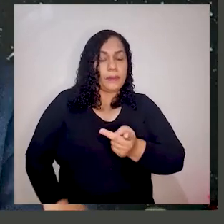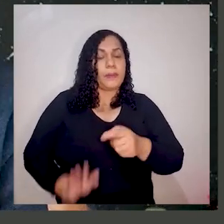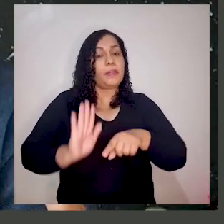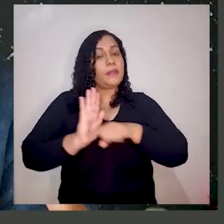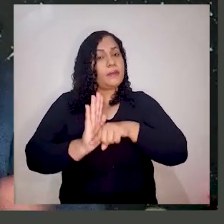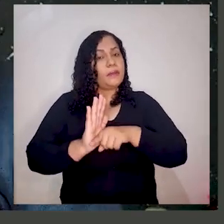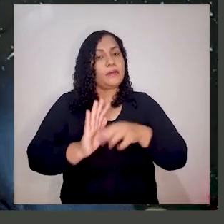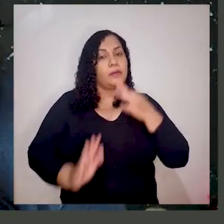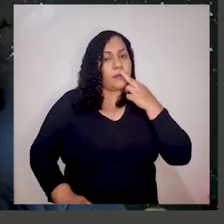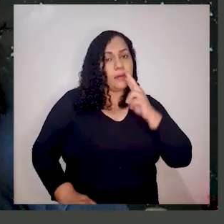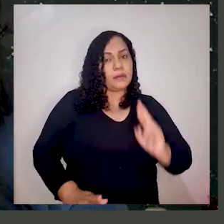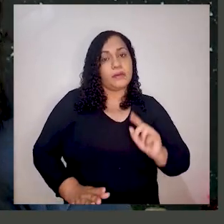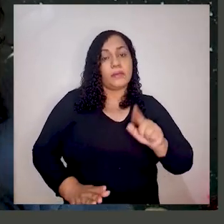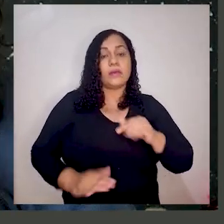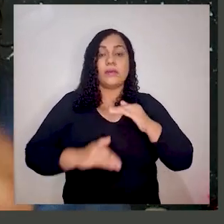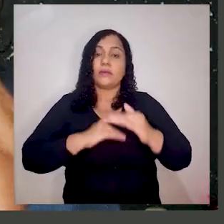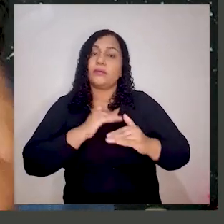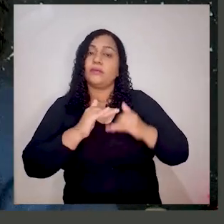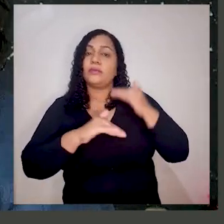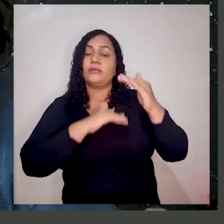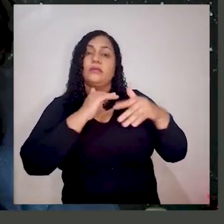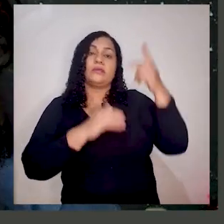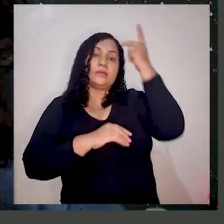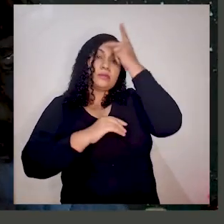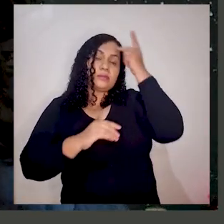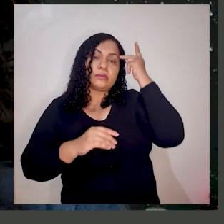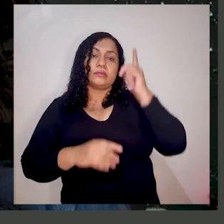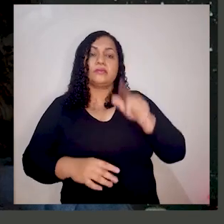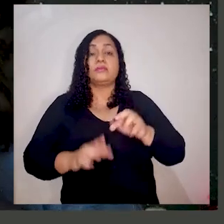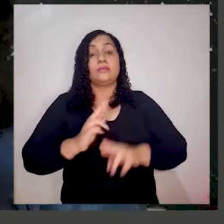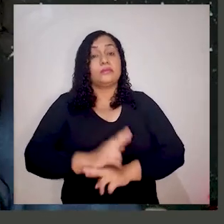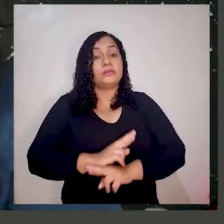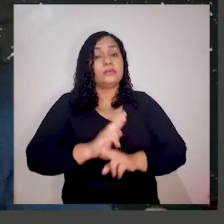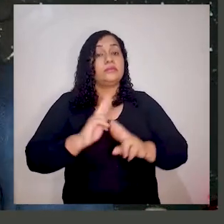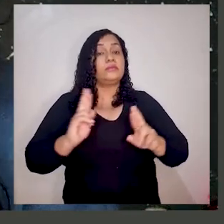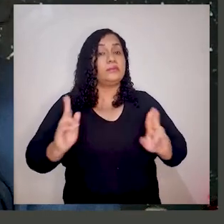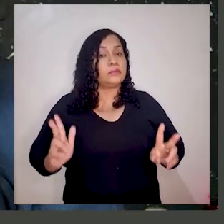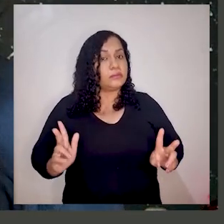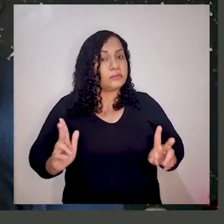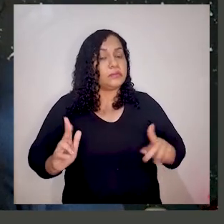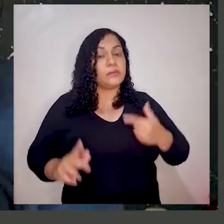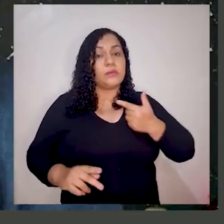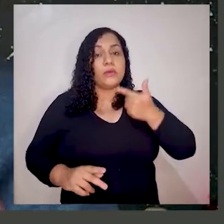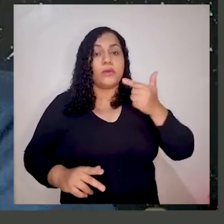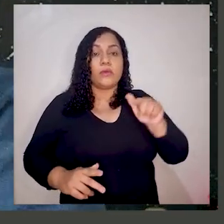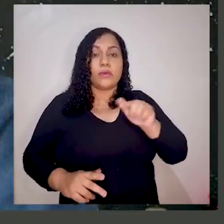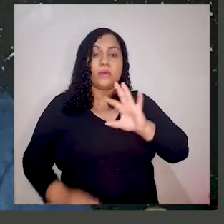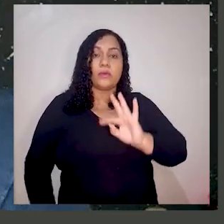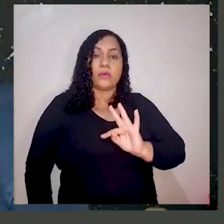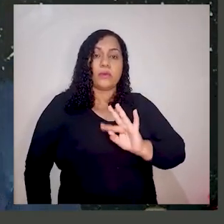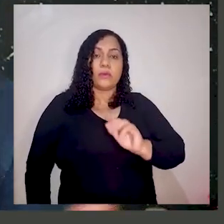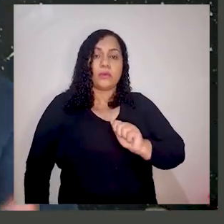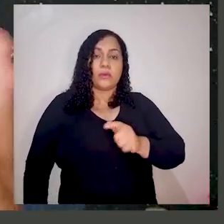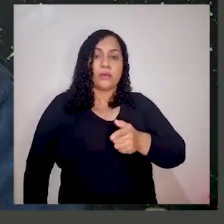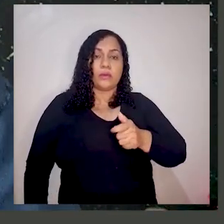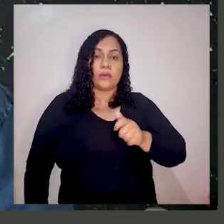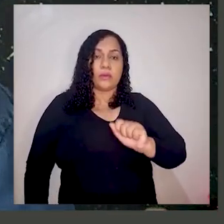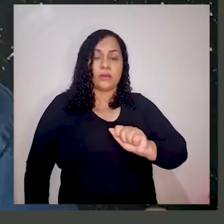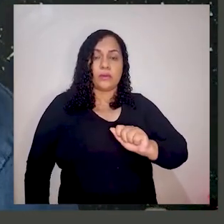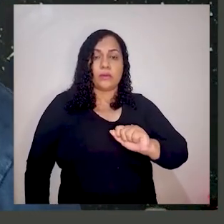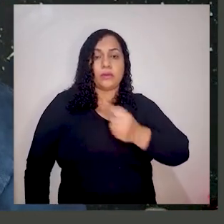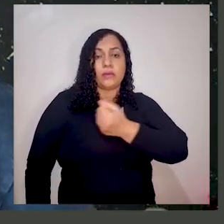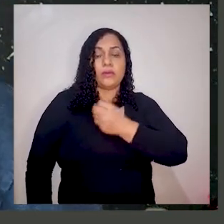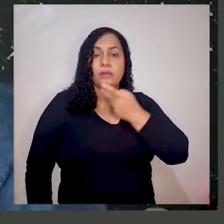O resultado vai ser o crescimento vegetativo, tá? Que é diferente de uma outra taxa muito usada